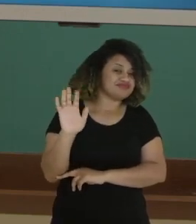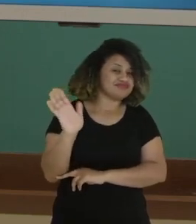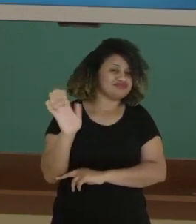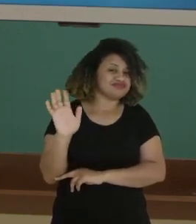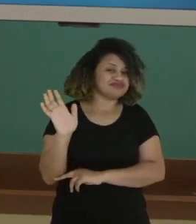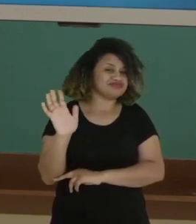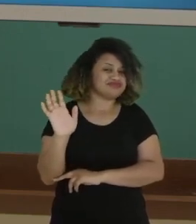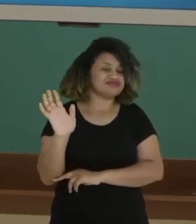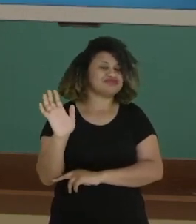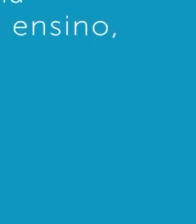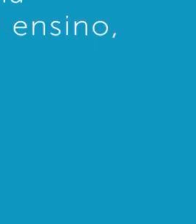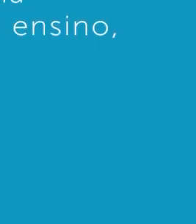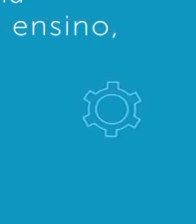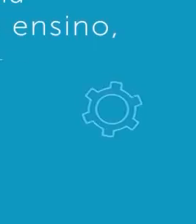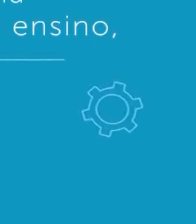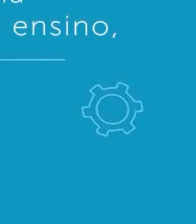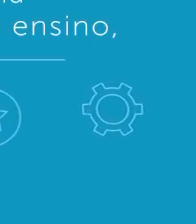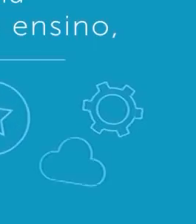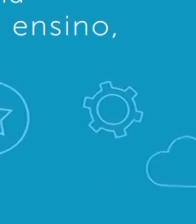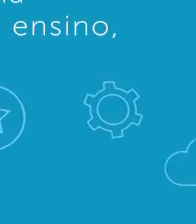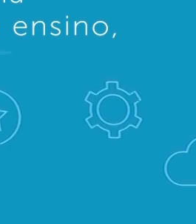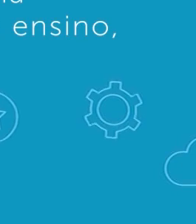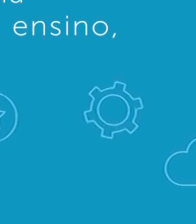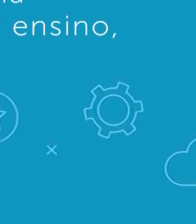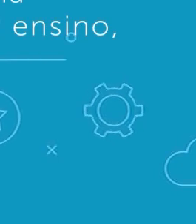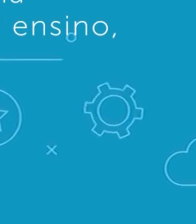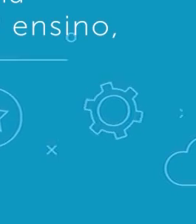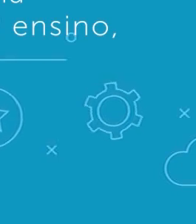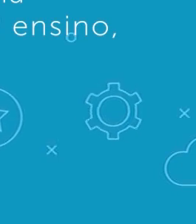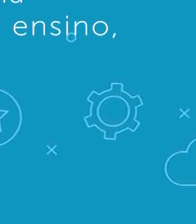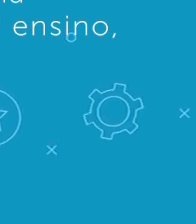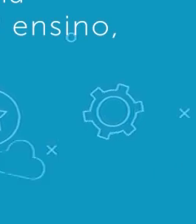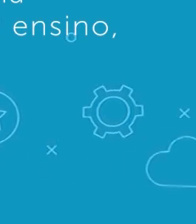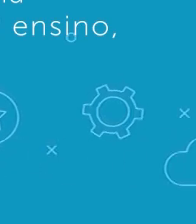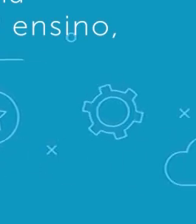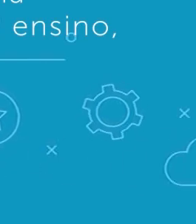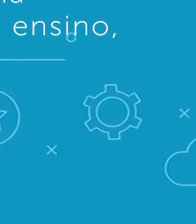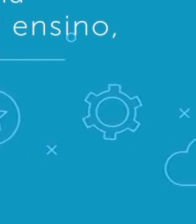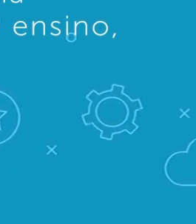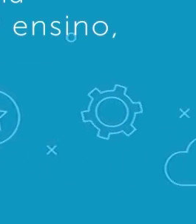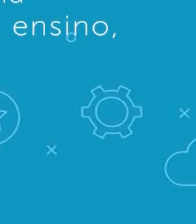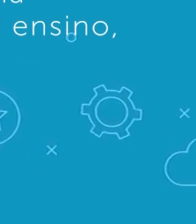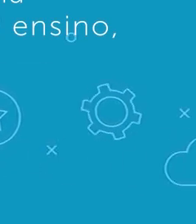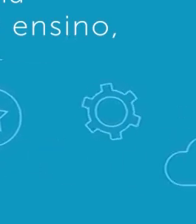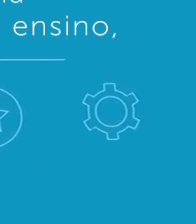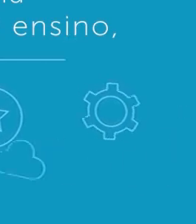aula, tá bom? Até mais!